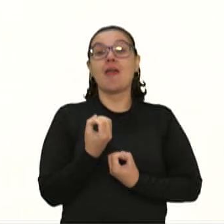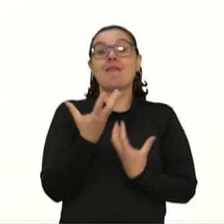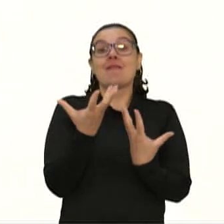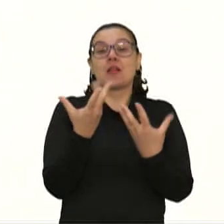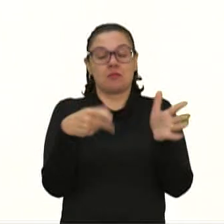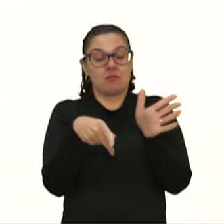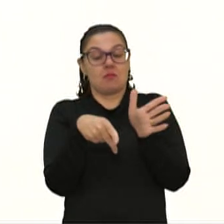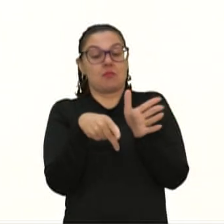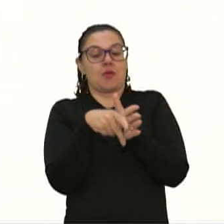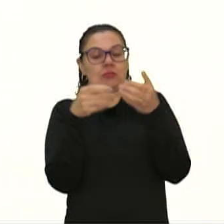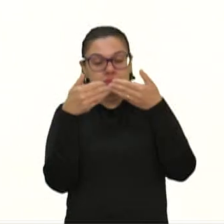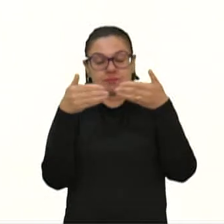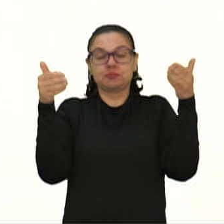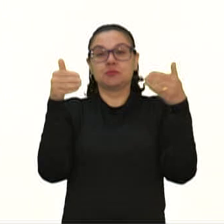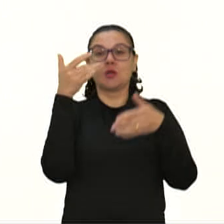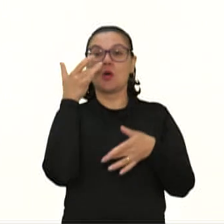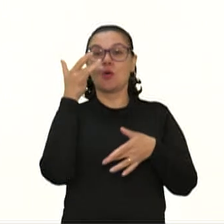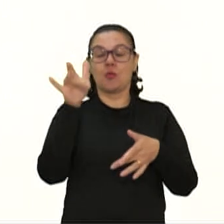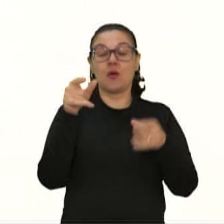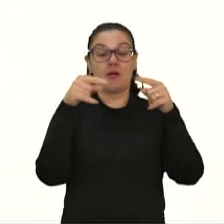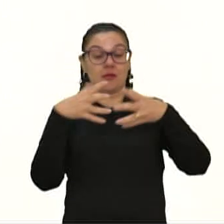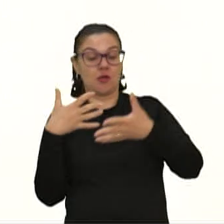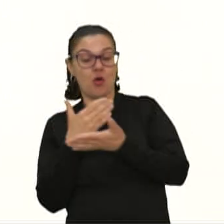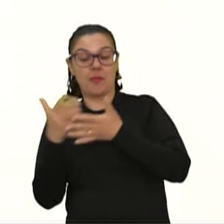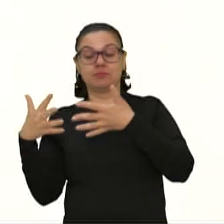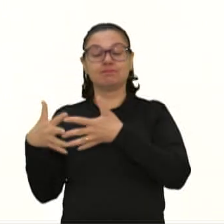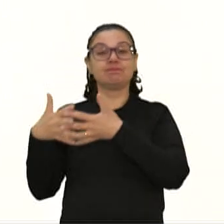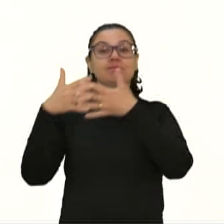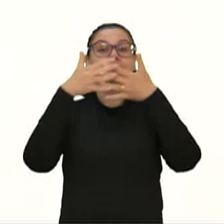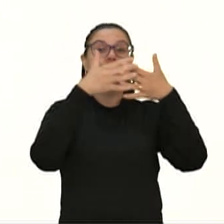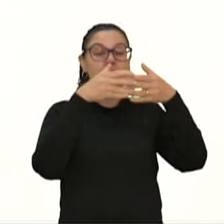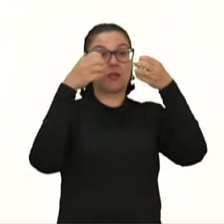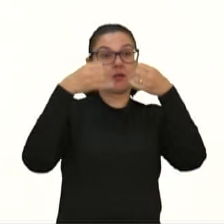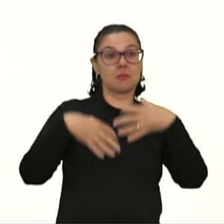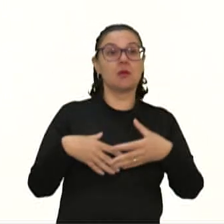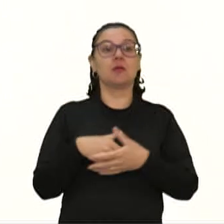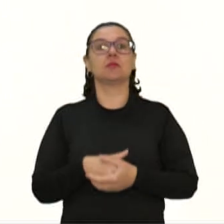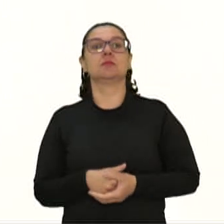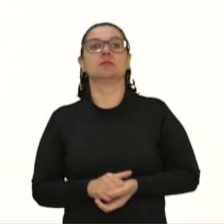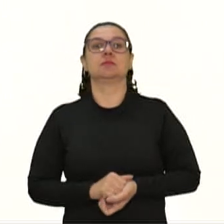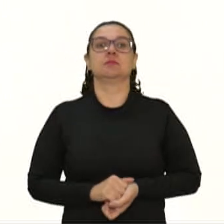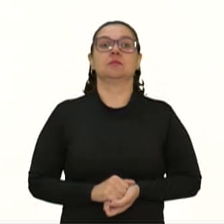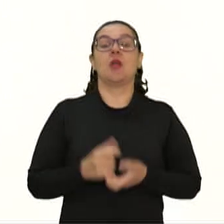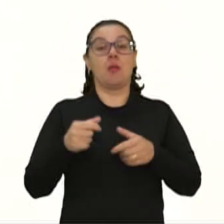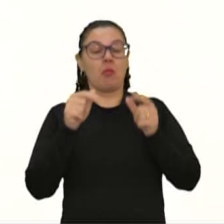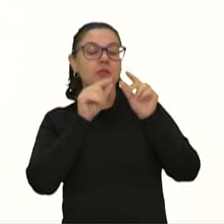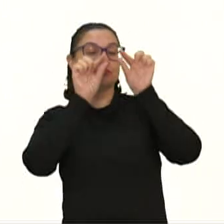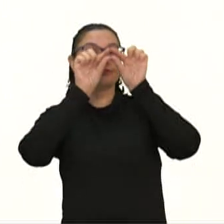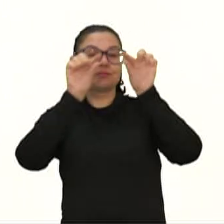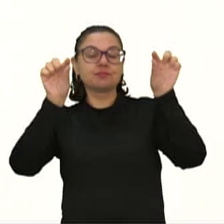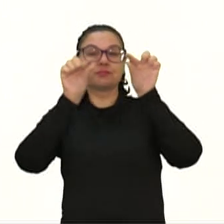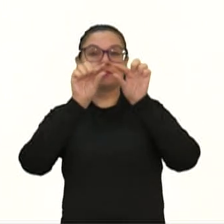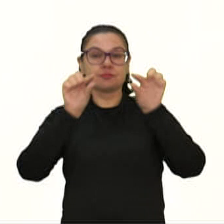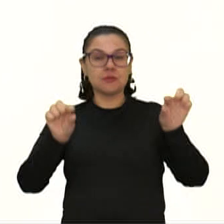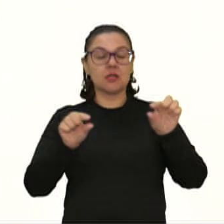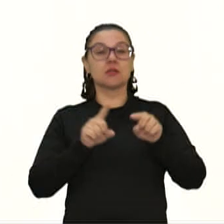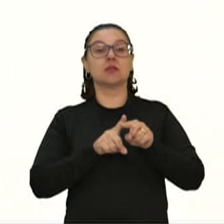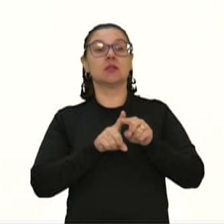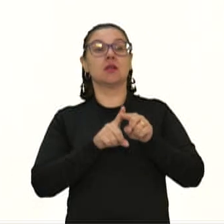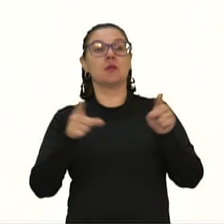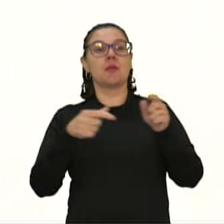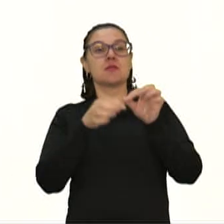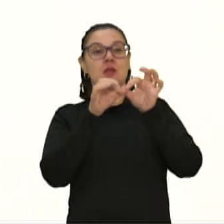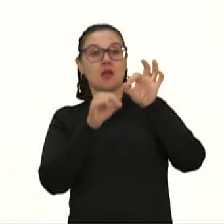do ouro. É aí que o conflito vai guiar toda a narrativa, tá? Embora seja em versos, né? Esse é o